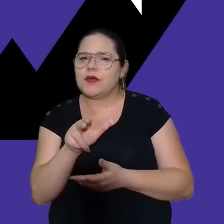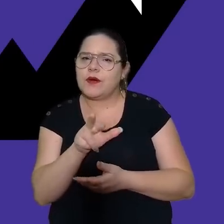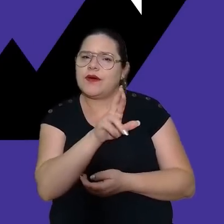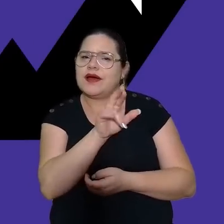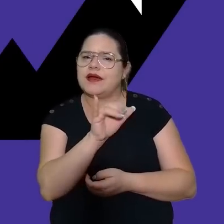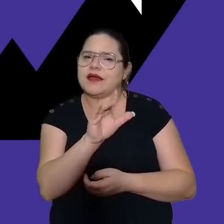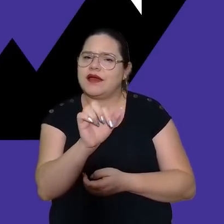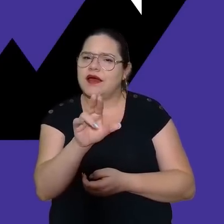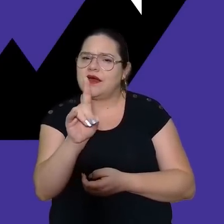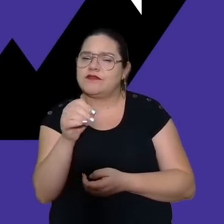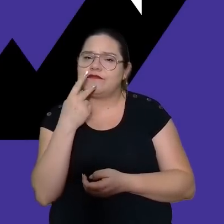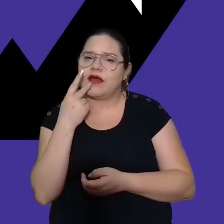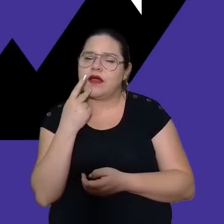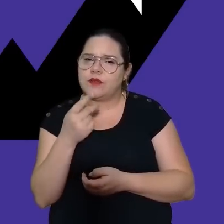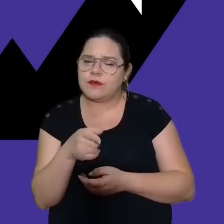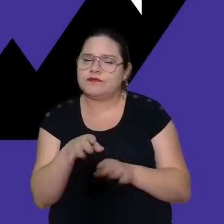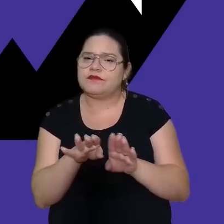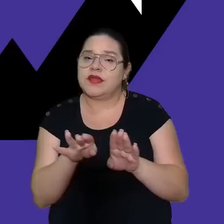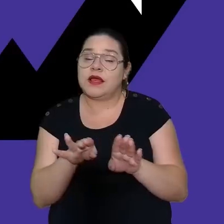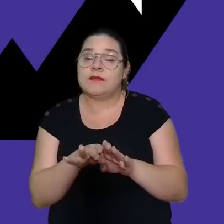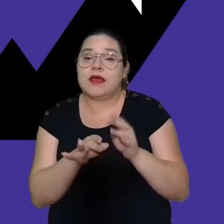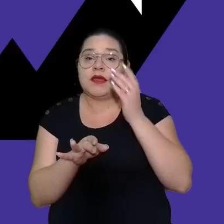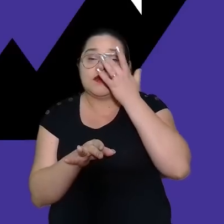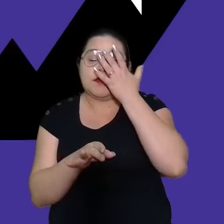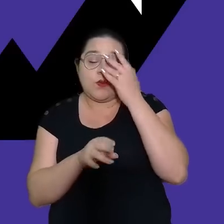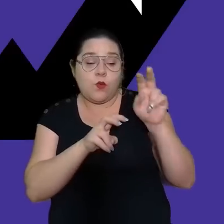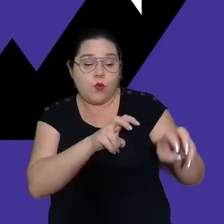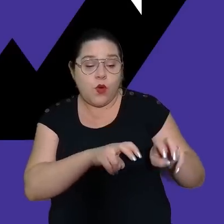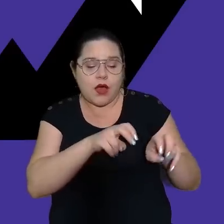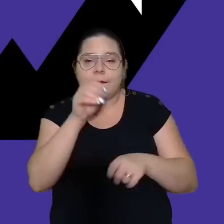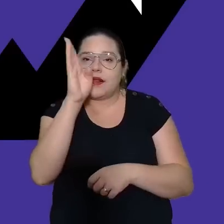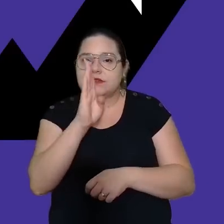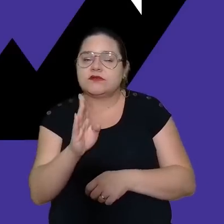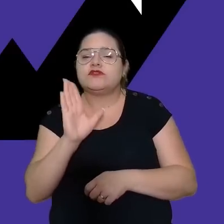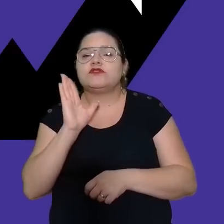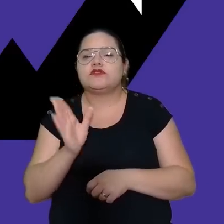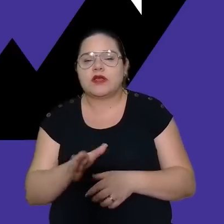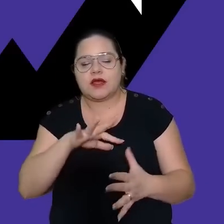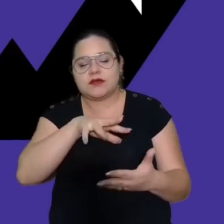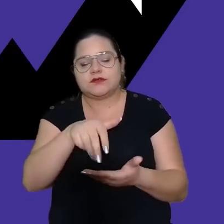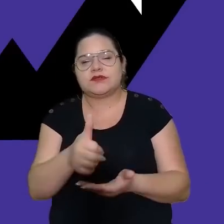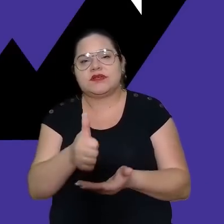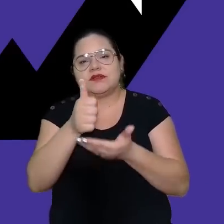York. O agro brasileiro, ele já é sustentável na sua essência. O que a gente